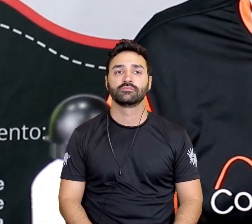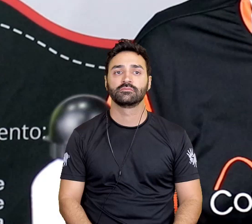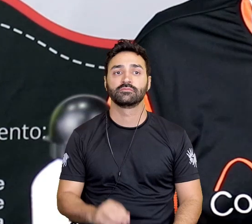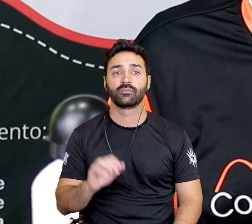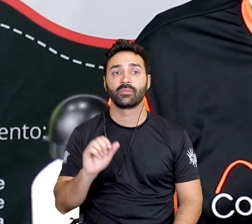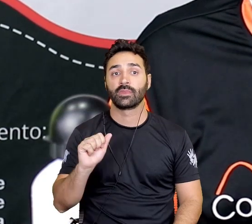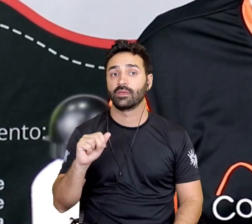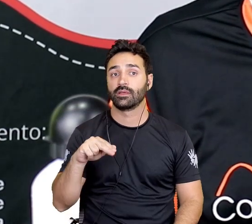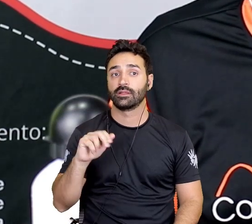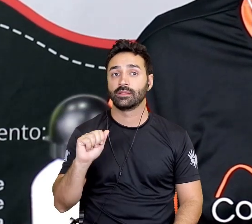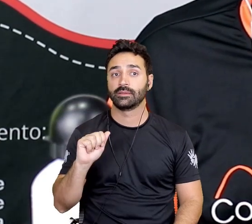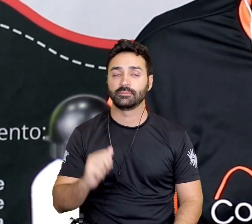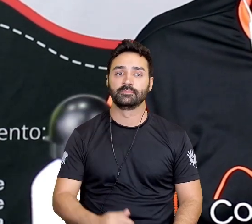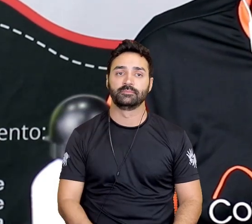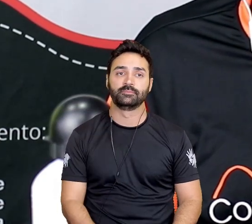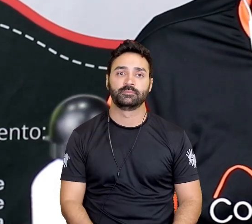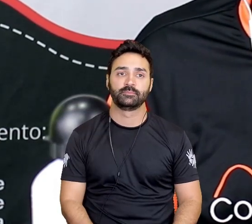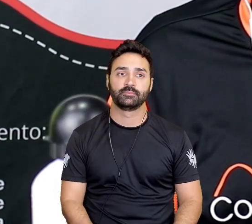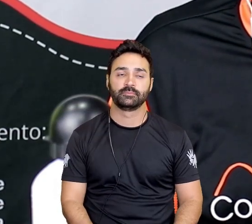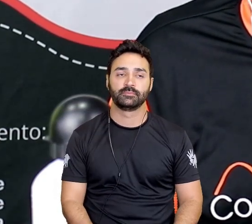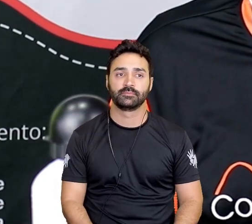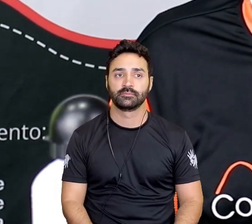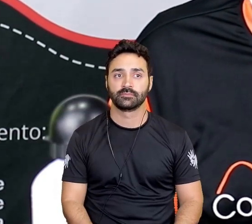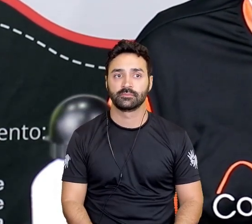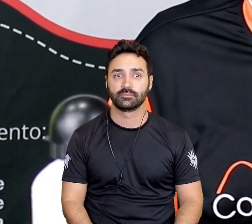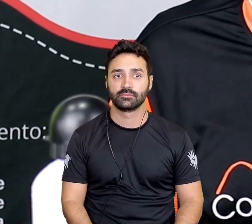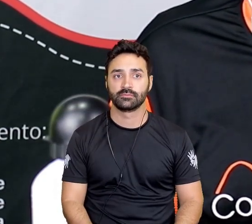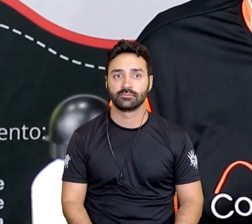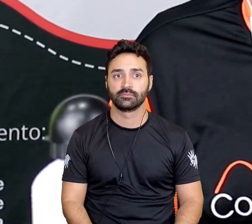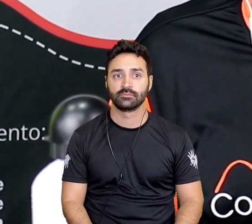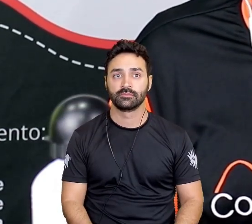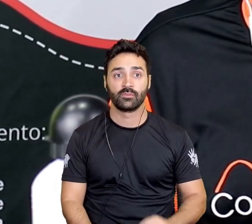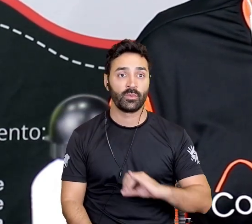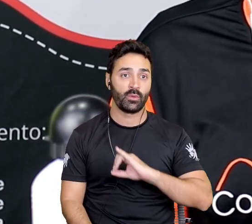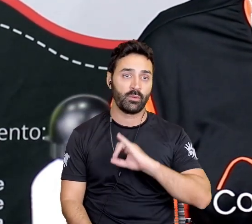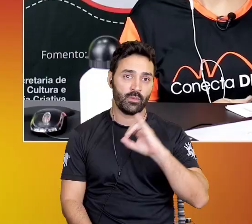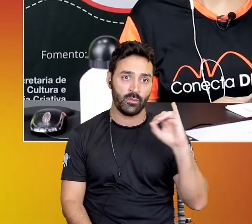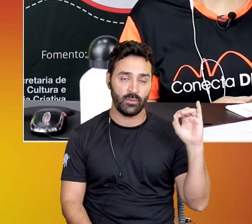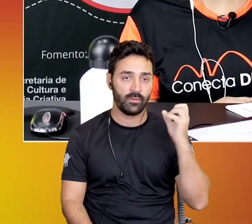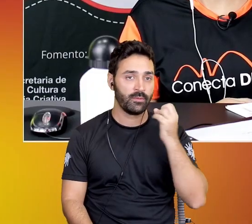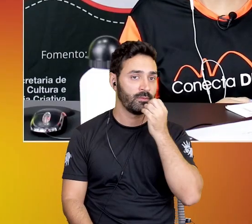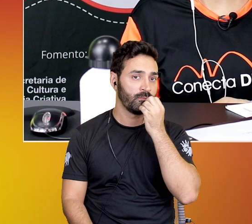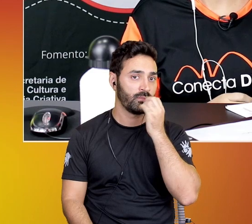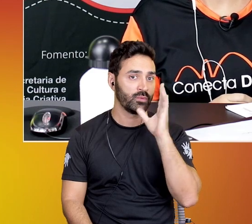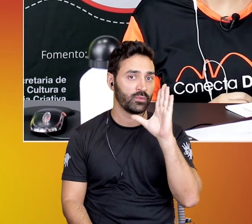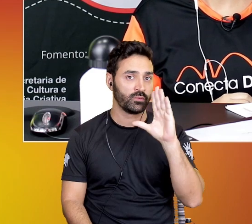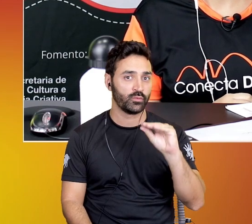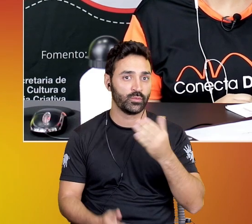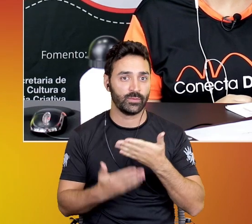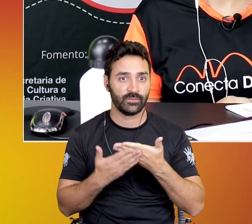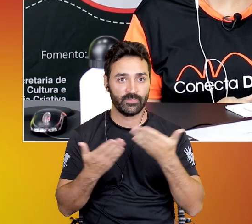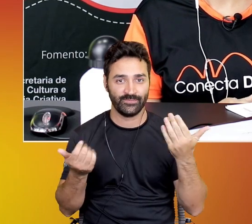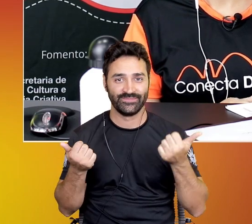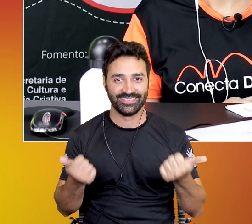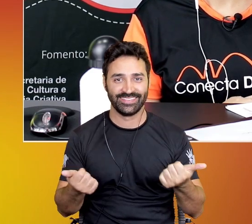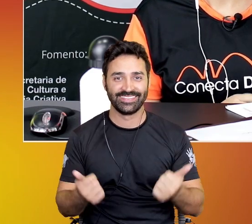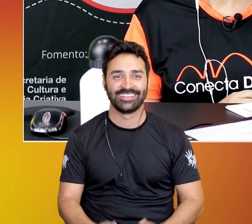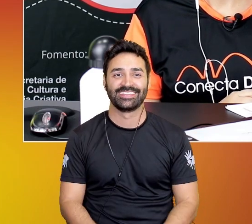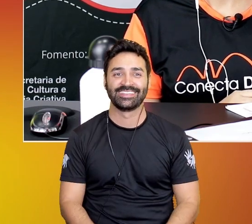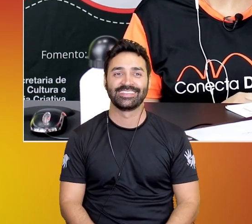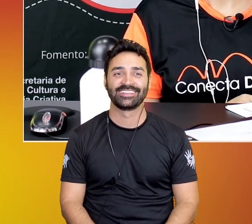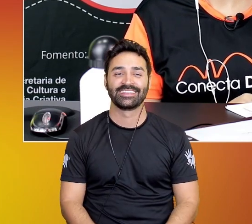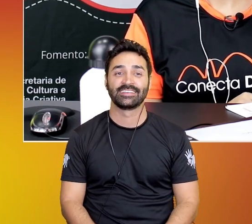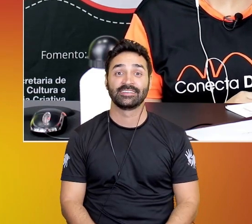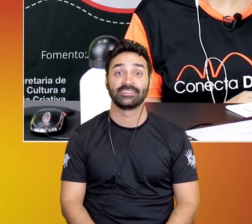Ana Zilma. Sou eu. Boa noite. Boa noite.